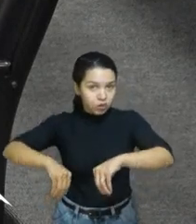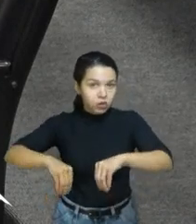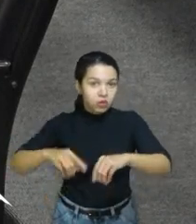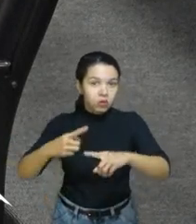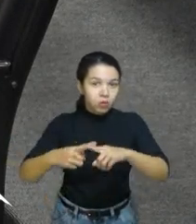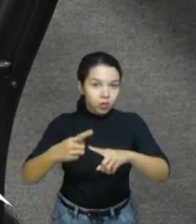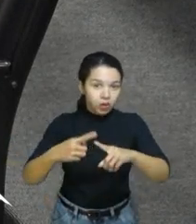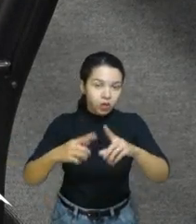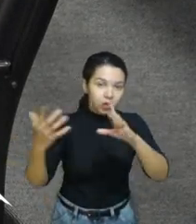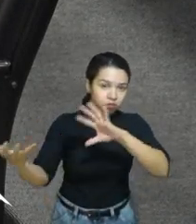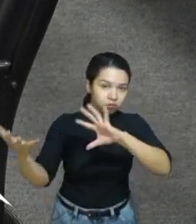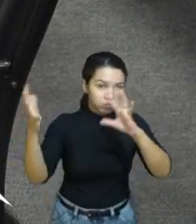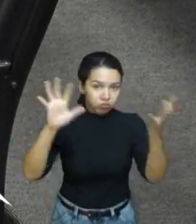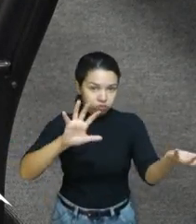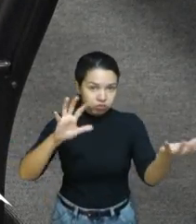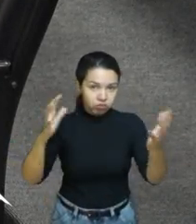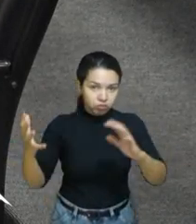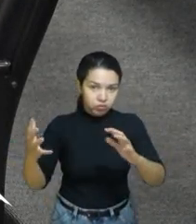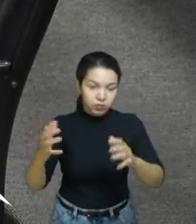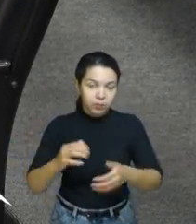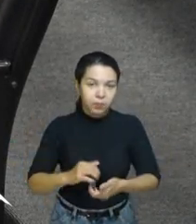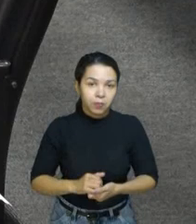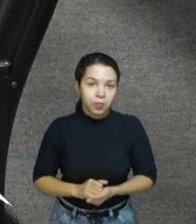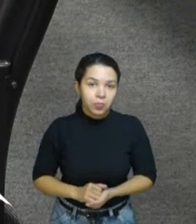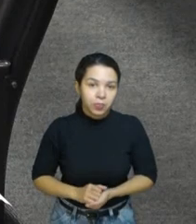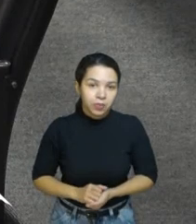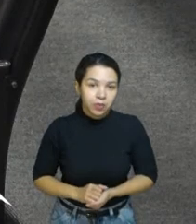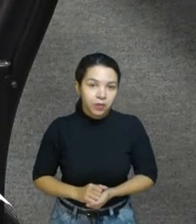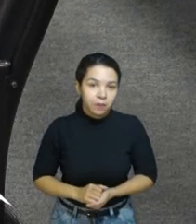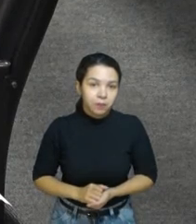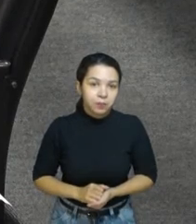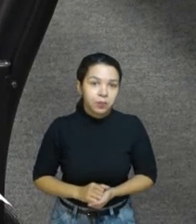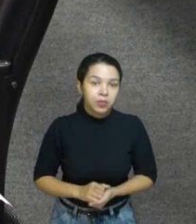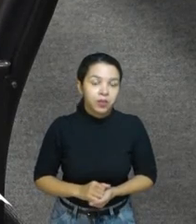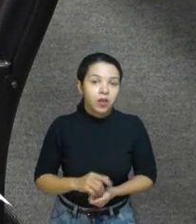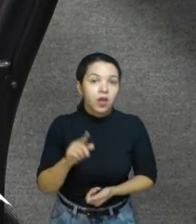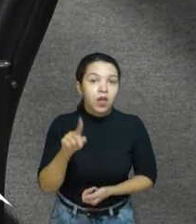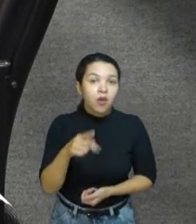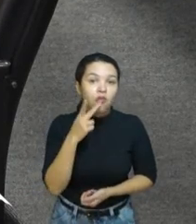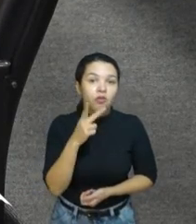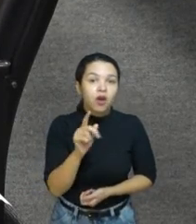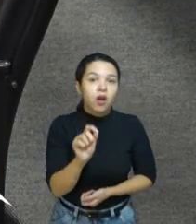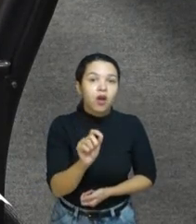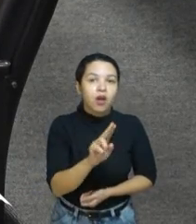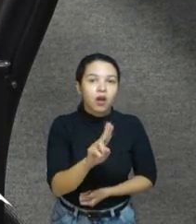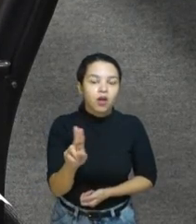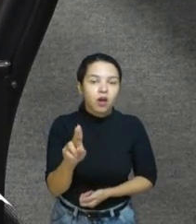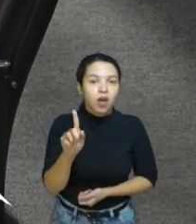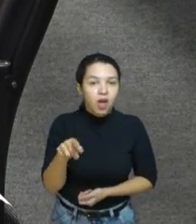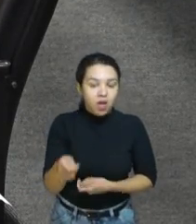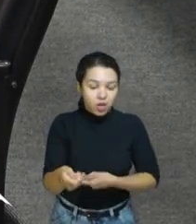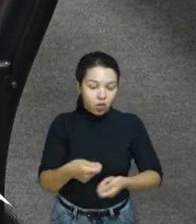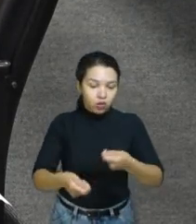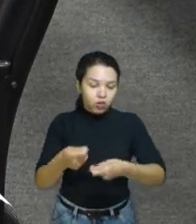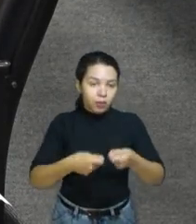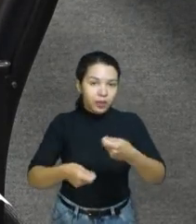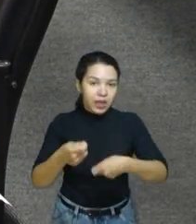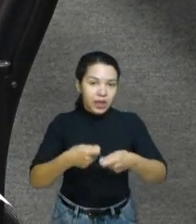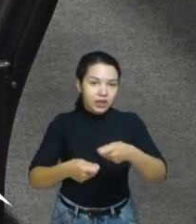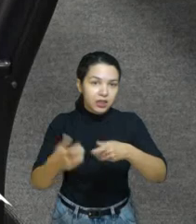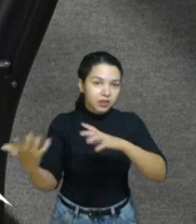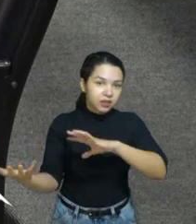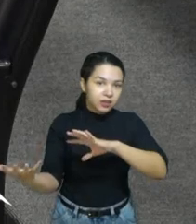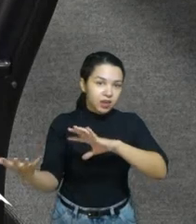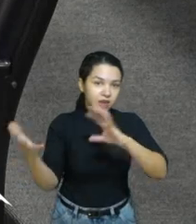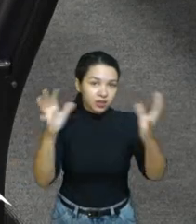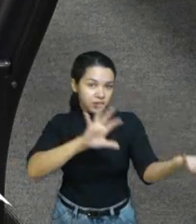de catástrofes, de tragédias. Eu chamo isso da economia da tragédia, porque